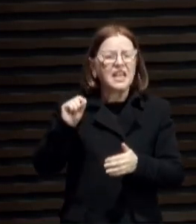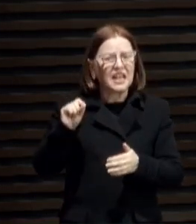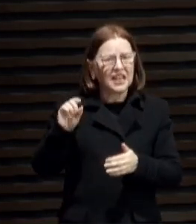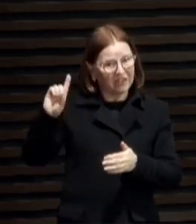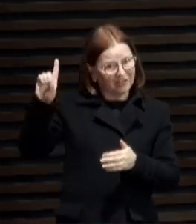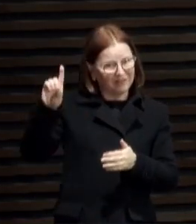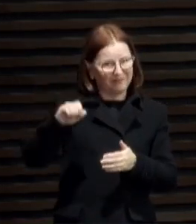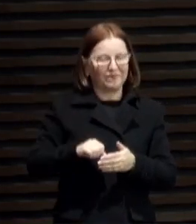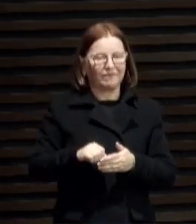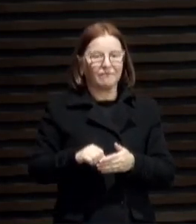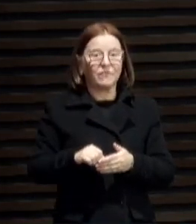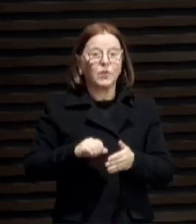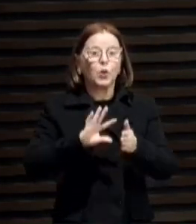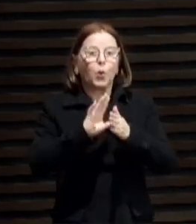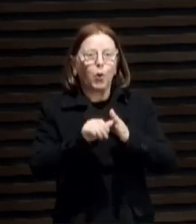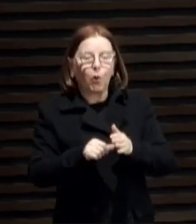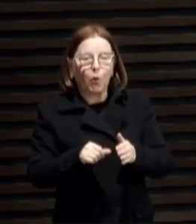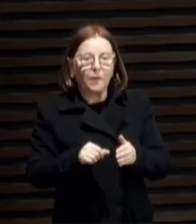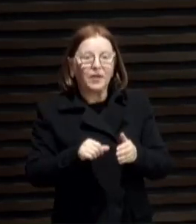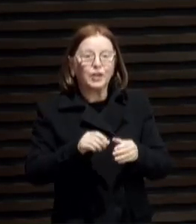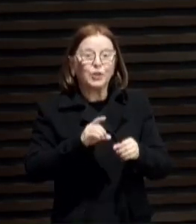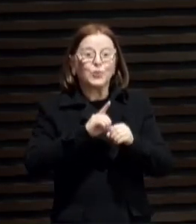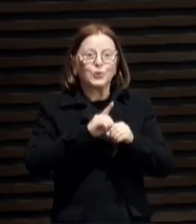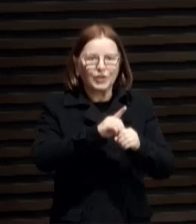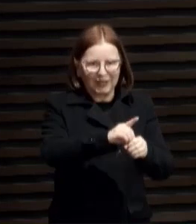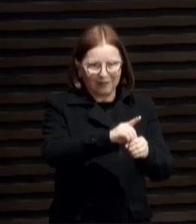Nos dízimos e nas ofertas.